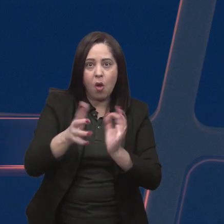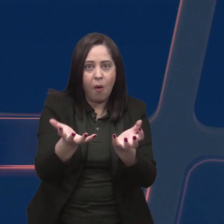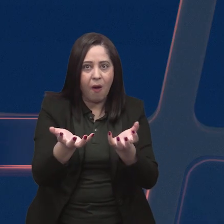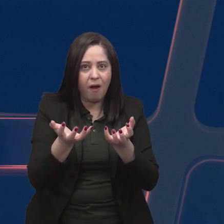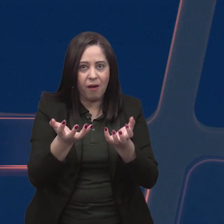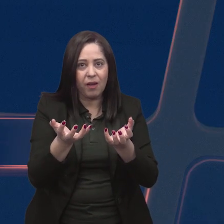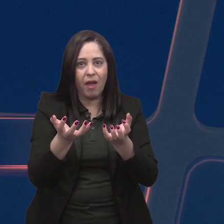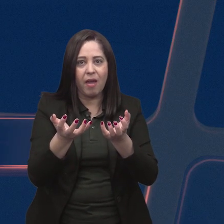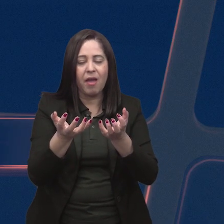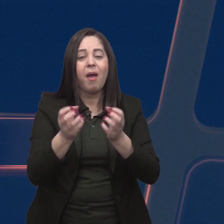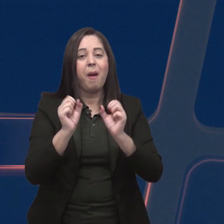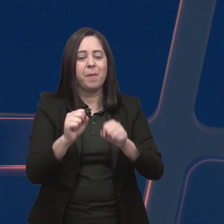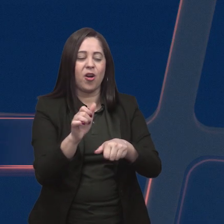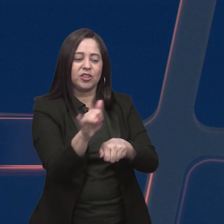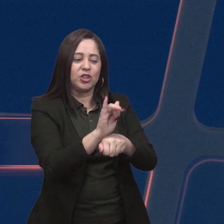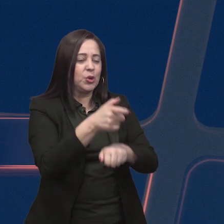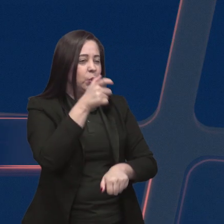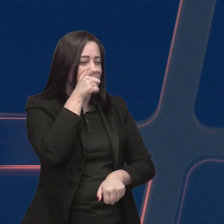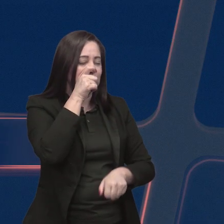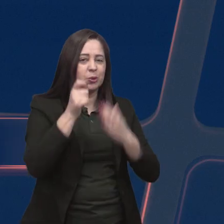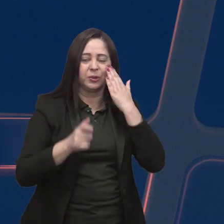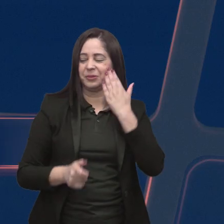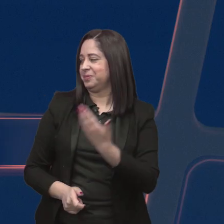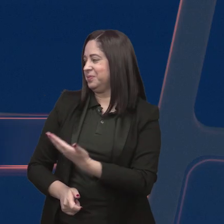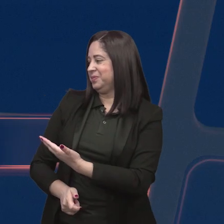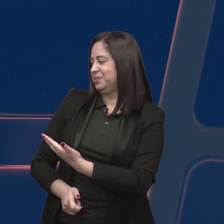das nossas reportagens, acesse